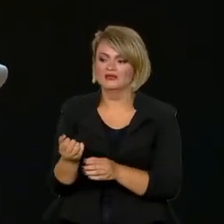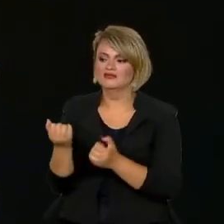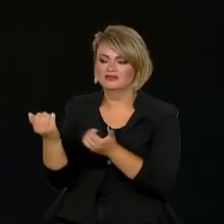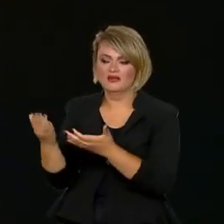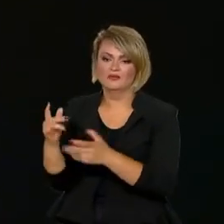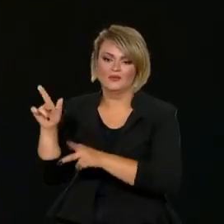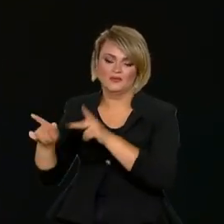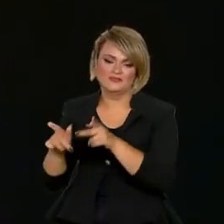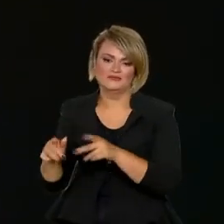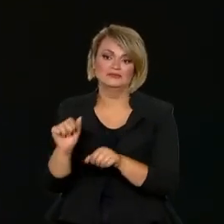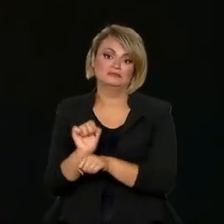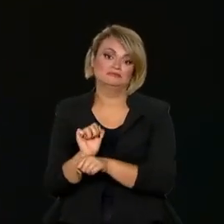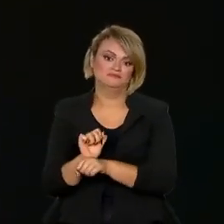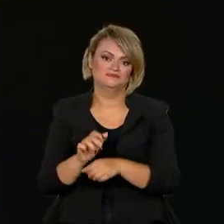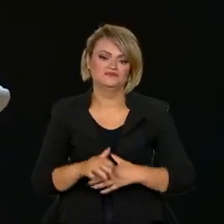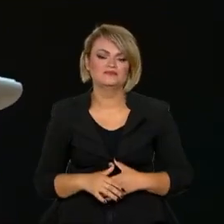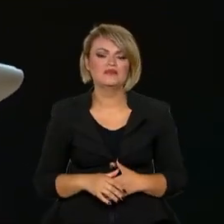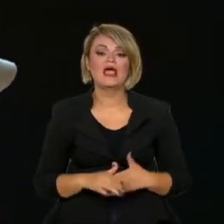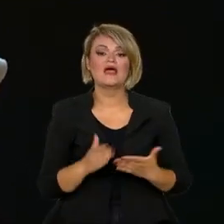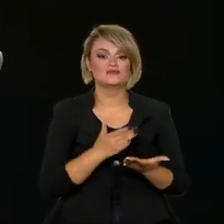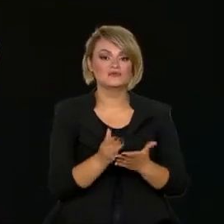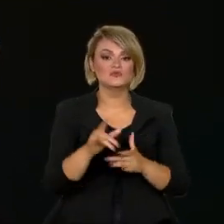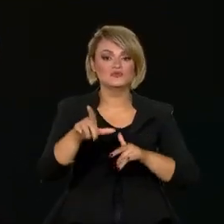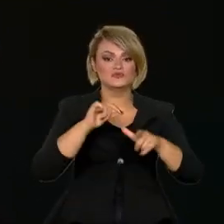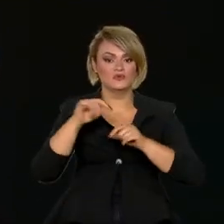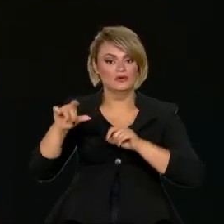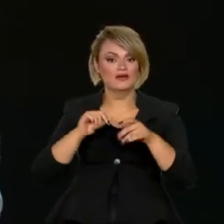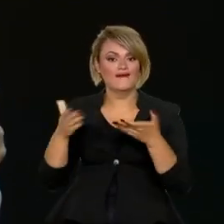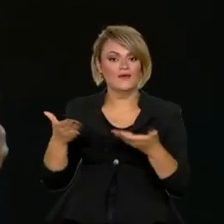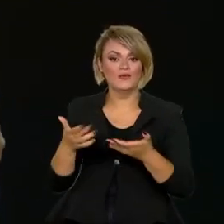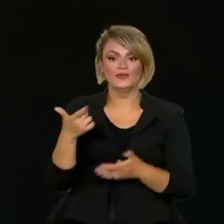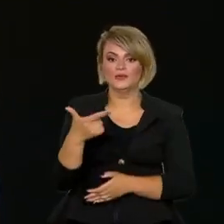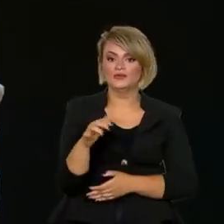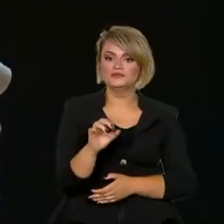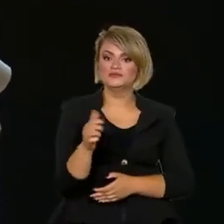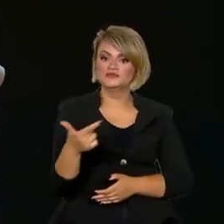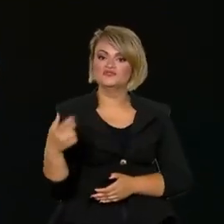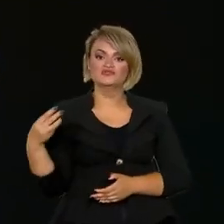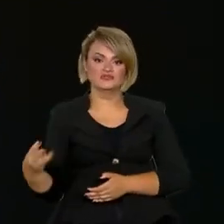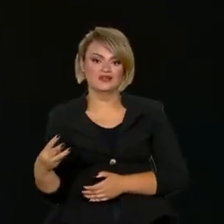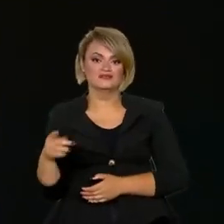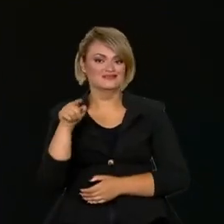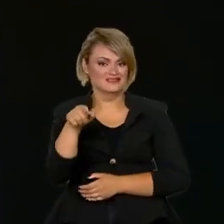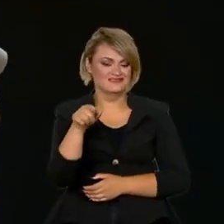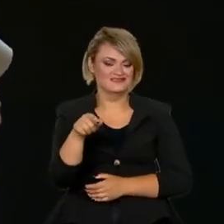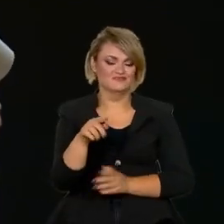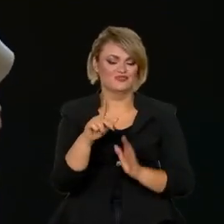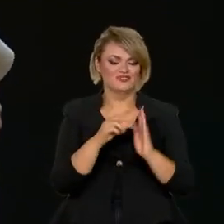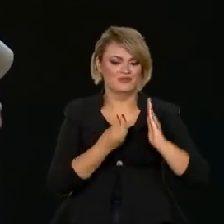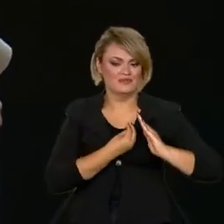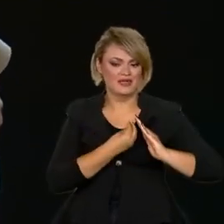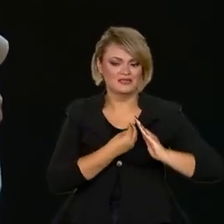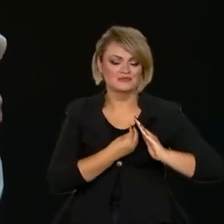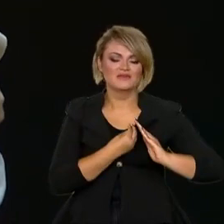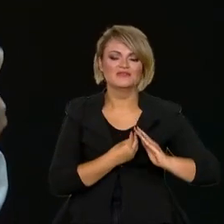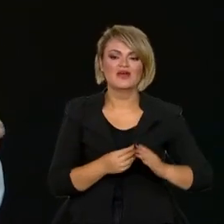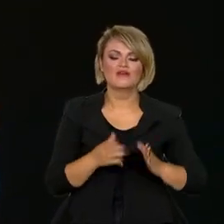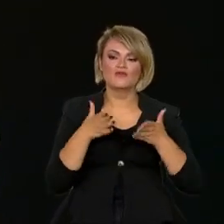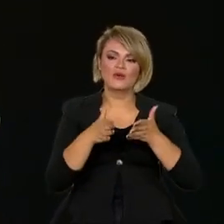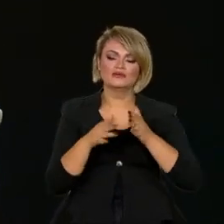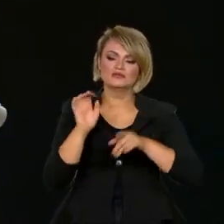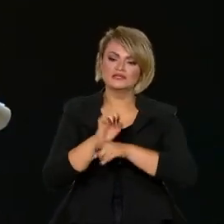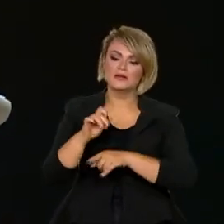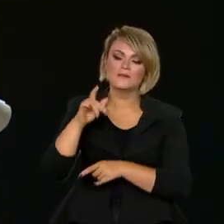a primeira seleção, agora de 2023, do Minha Casa Minha Vida, que a cota para Paraíba